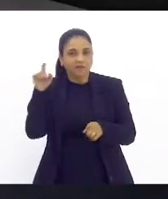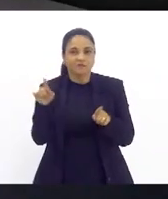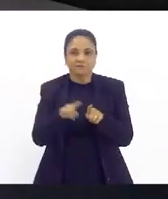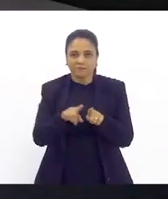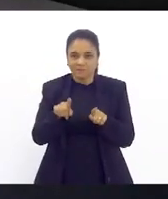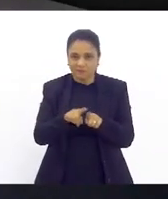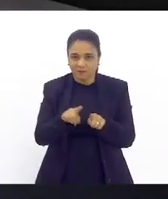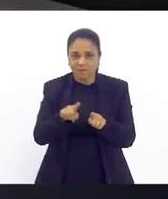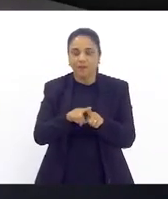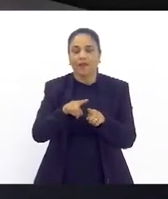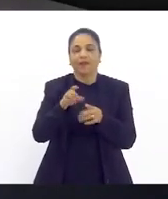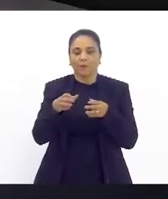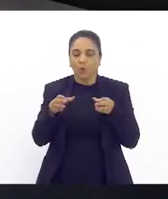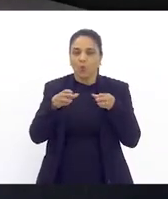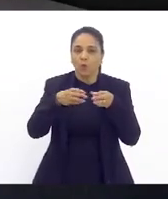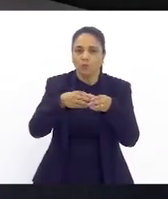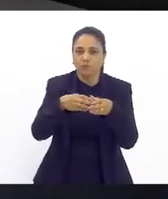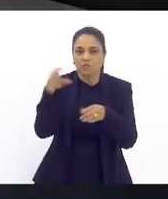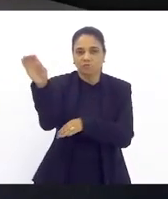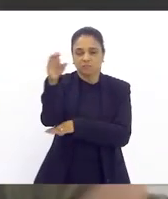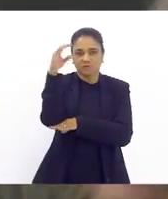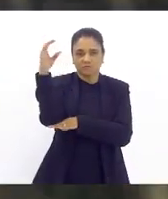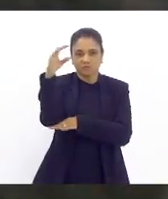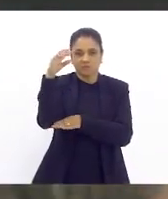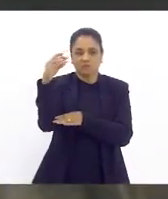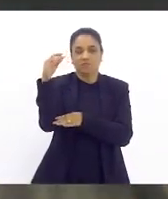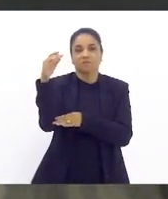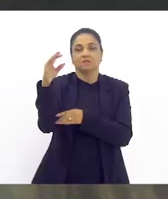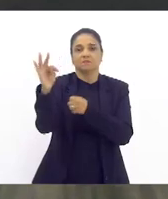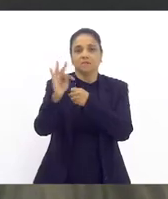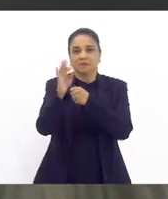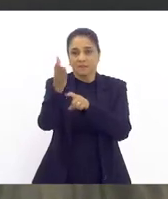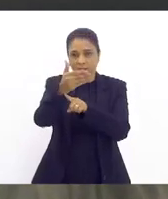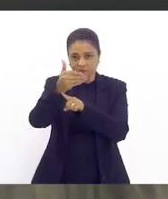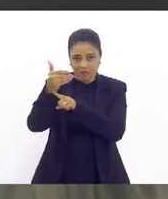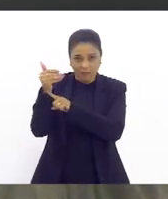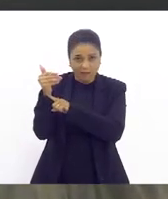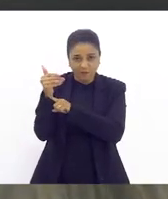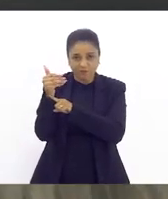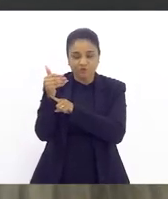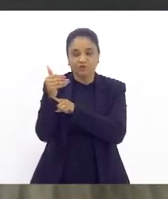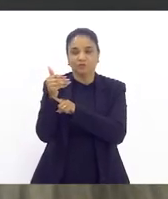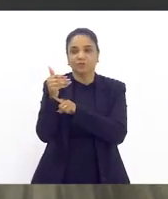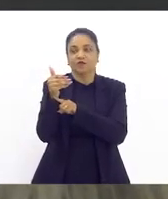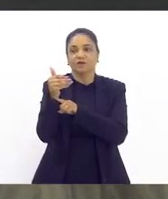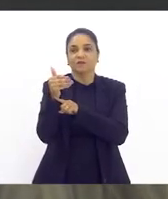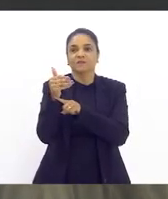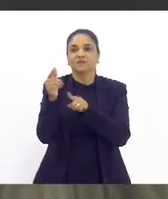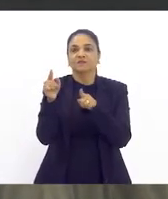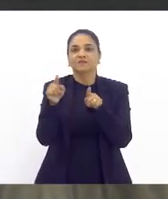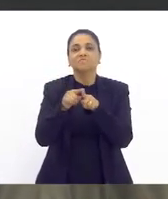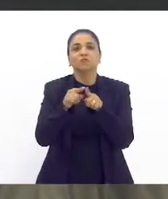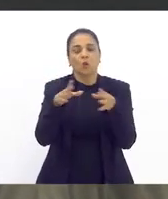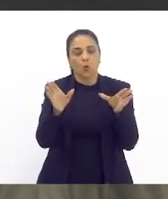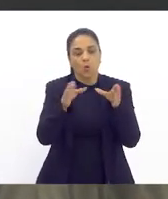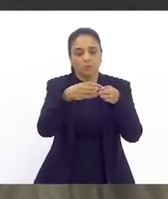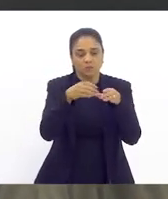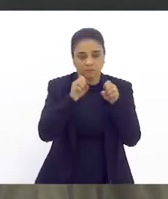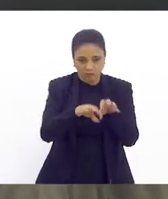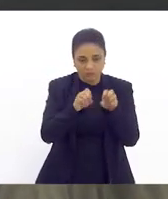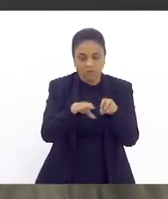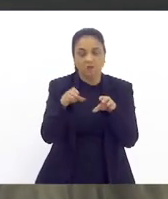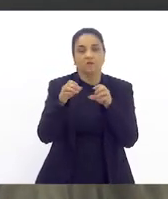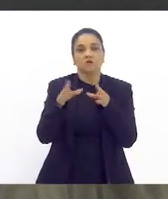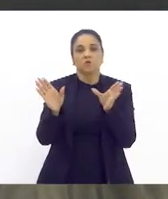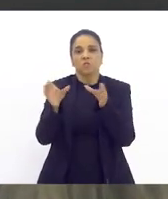Preside a comissão de ciência e tecnologia as três comissões que conduziram foi comissão de educação comissão de